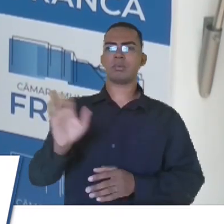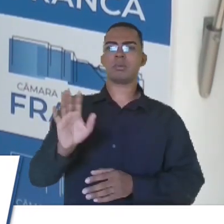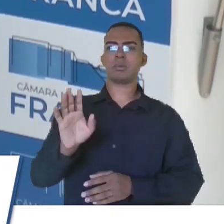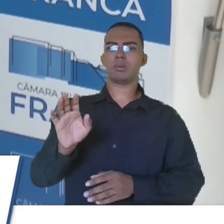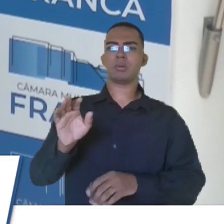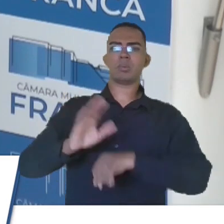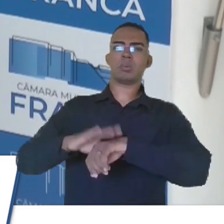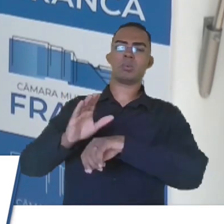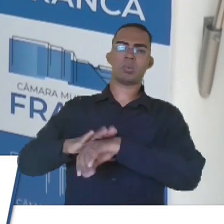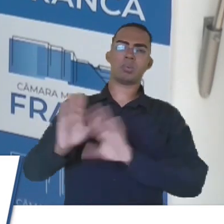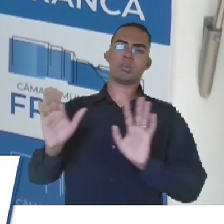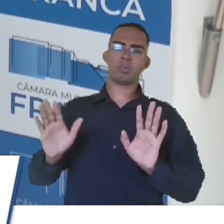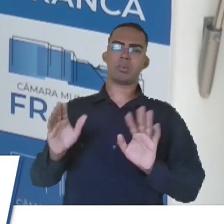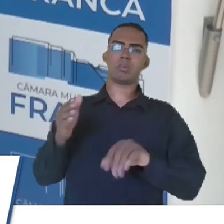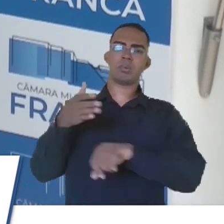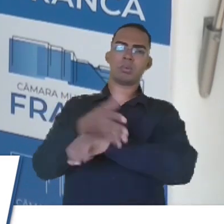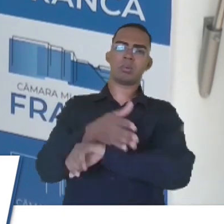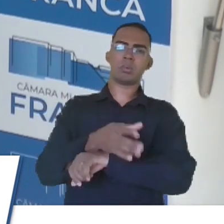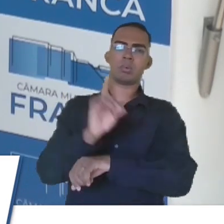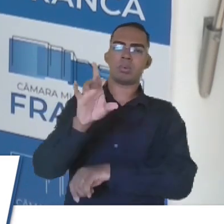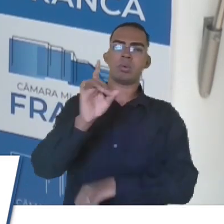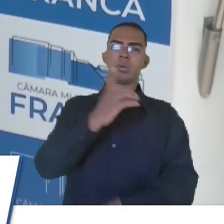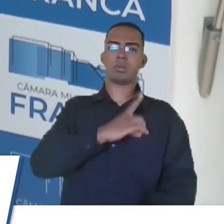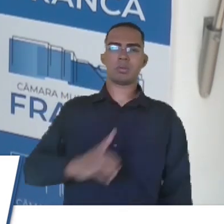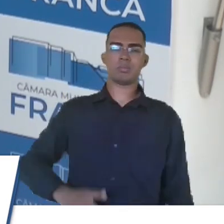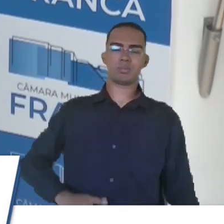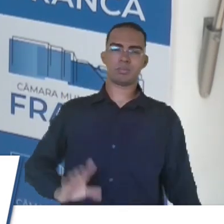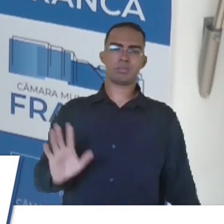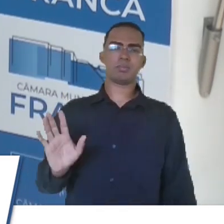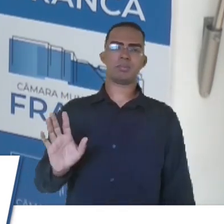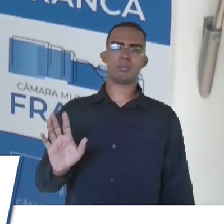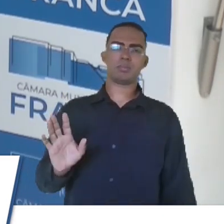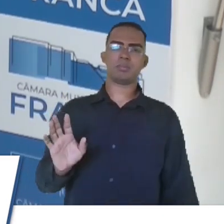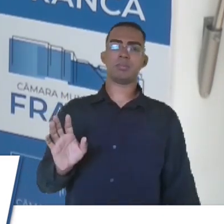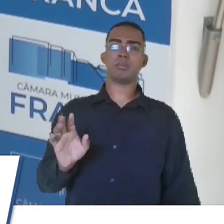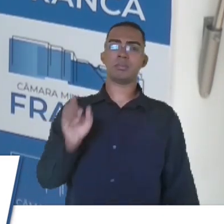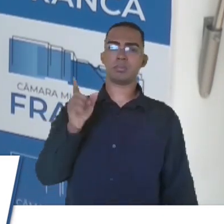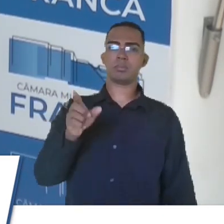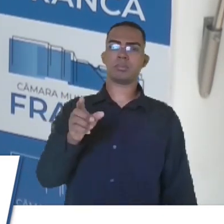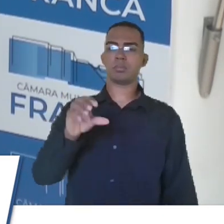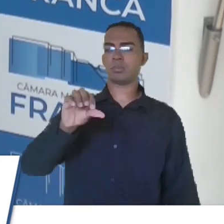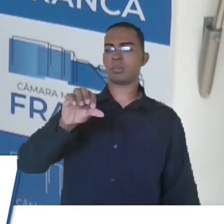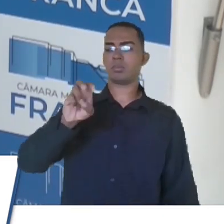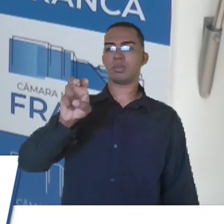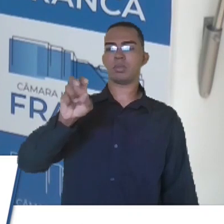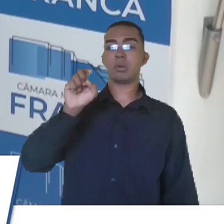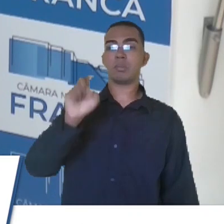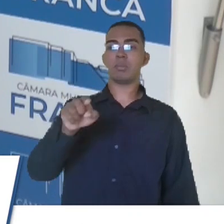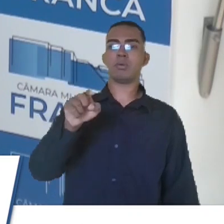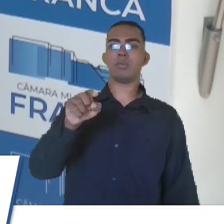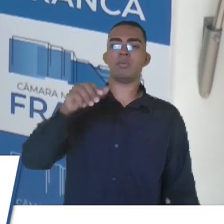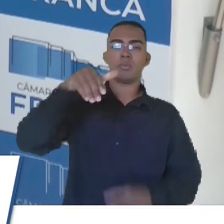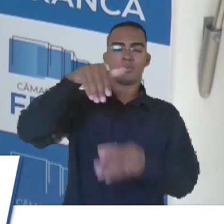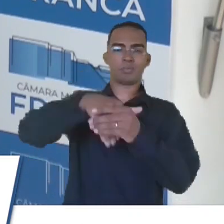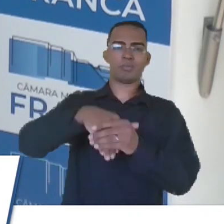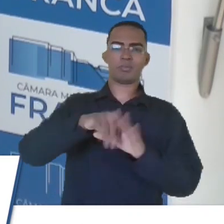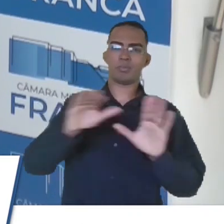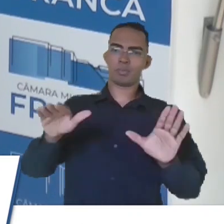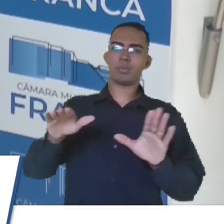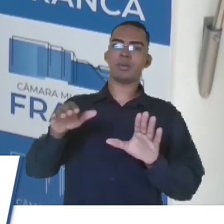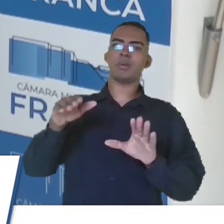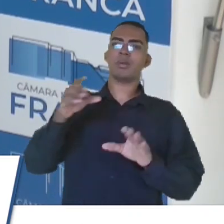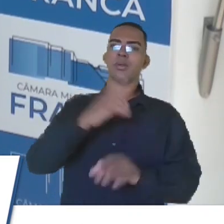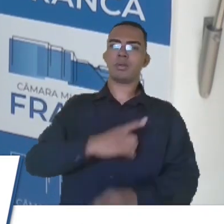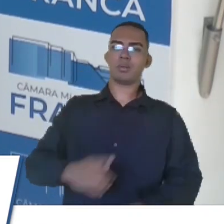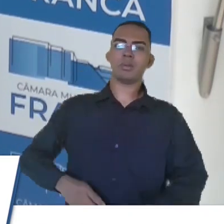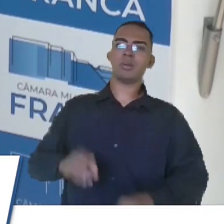situação ali, para entrar no plenário, era só deputado. E ela teve 95 mil votos, só isso, para ser deputada e representar